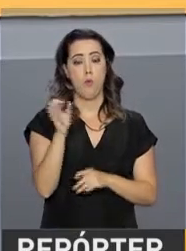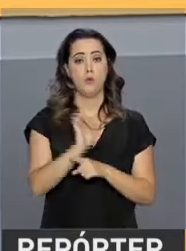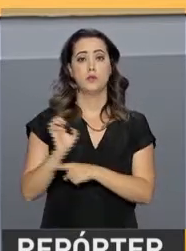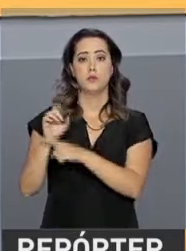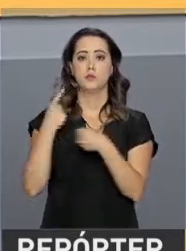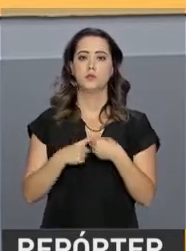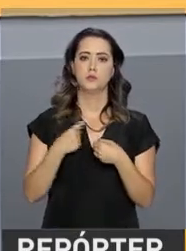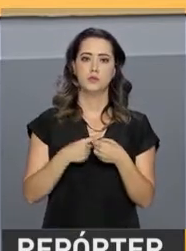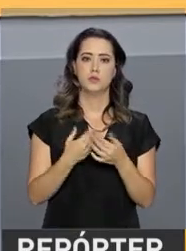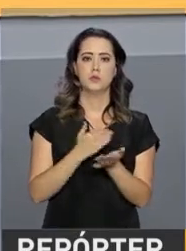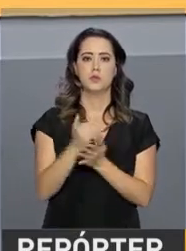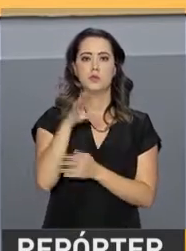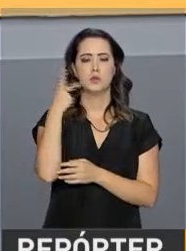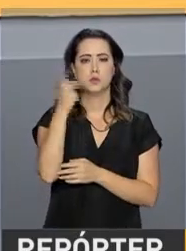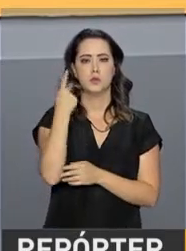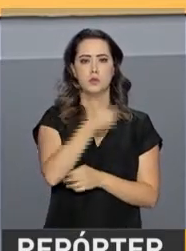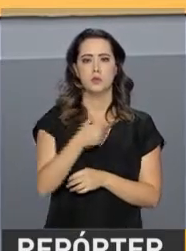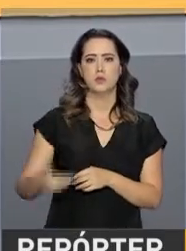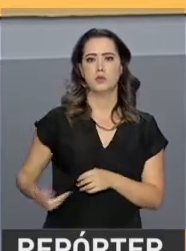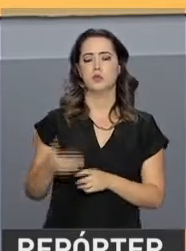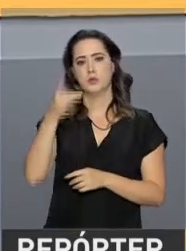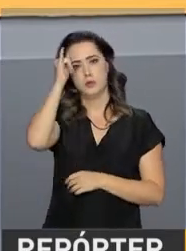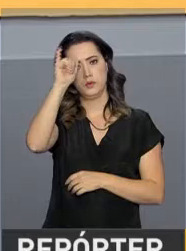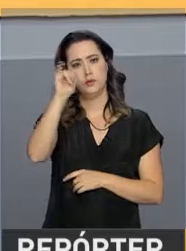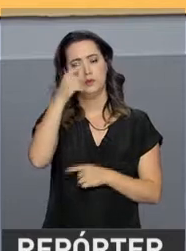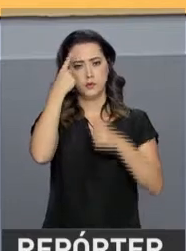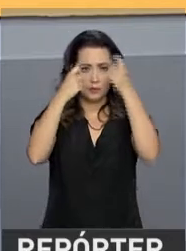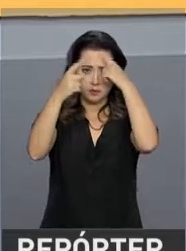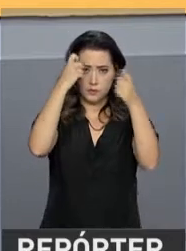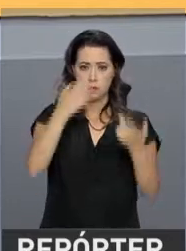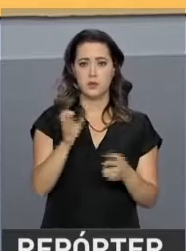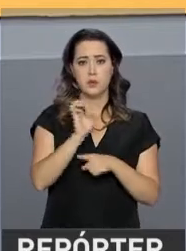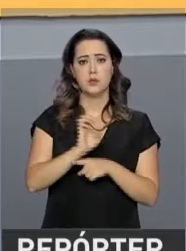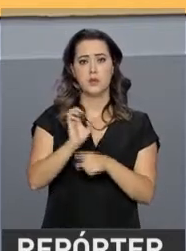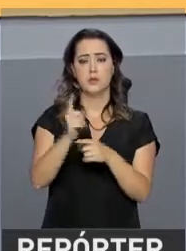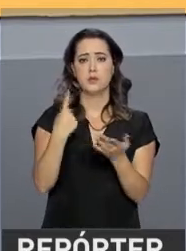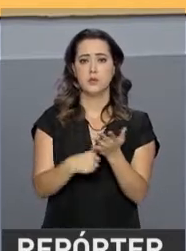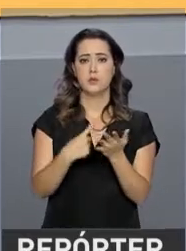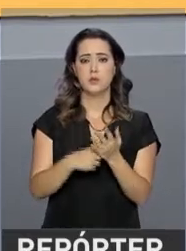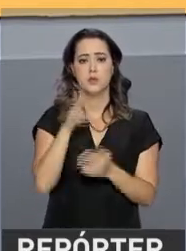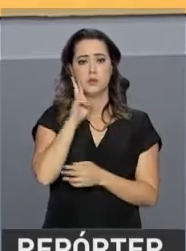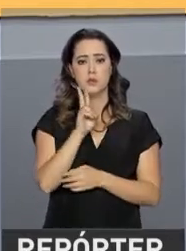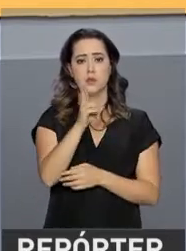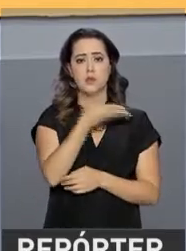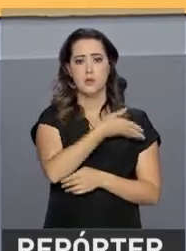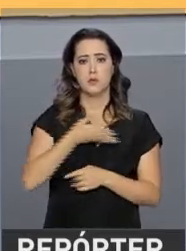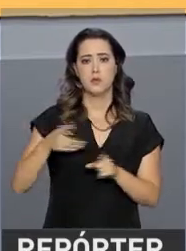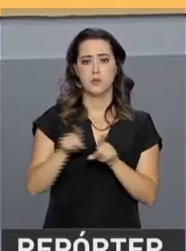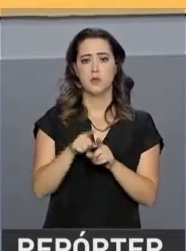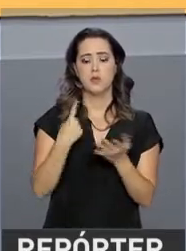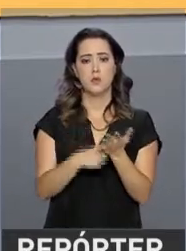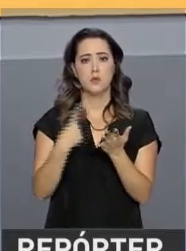municípios para instalar políticas públicas contra este tipo de violência os estados que aparecem na sua tela se